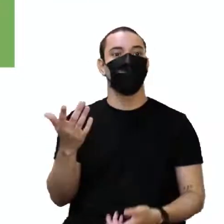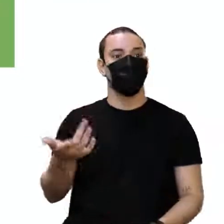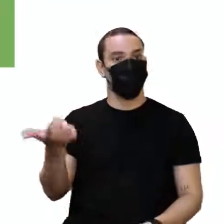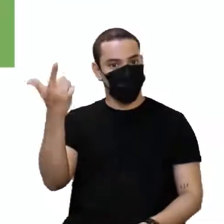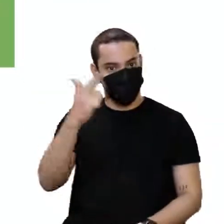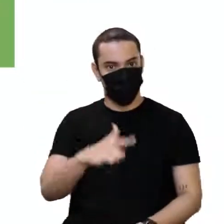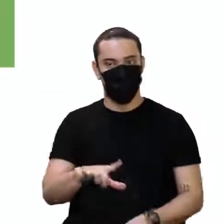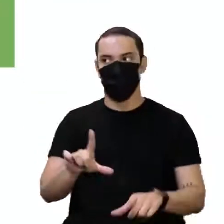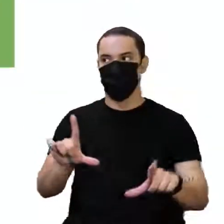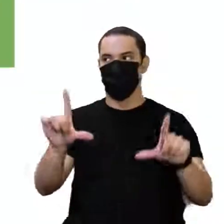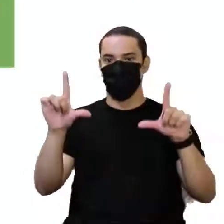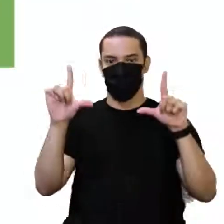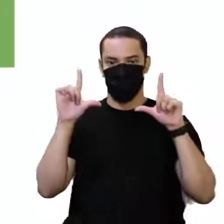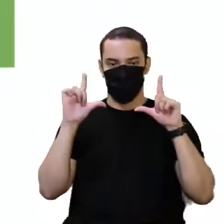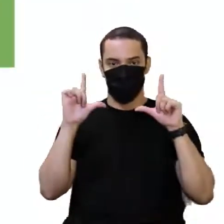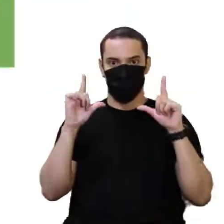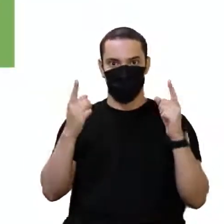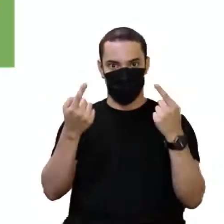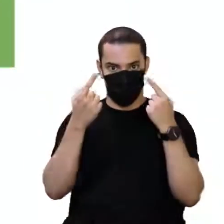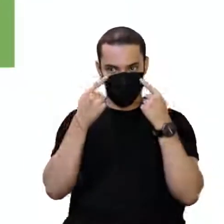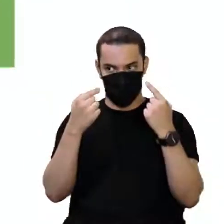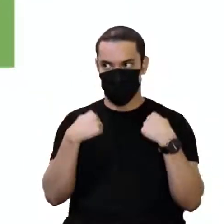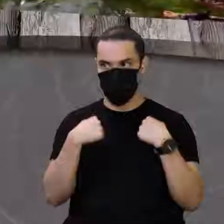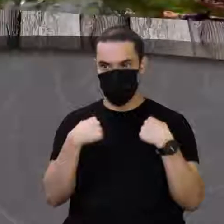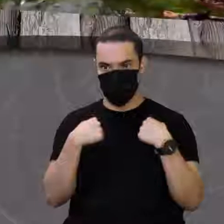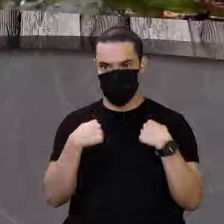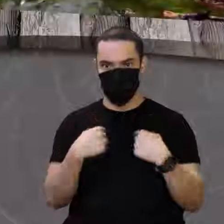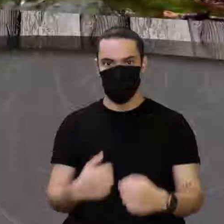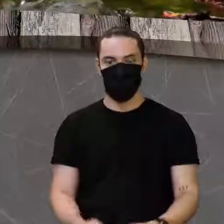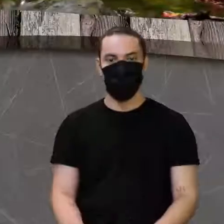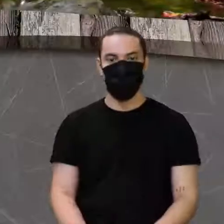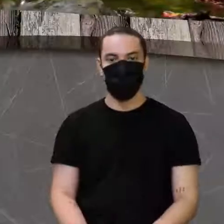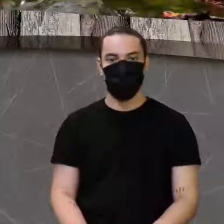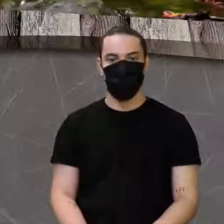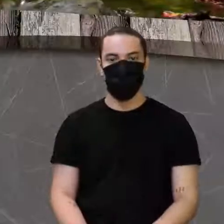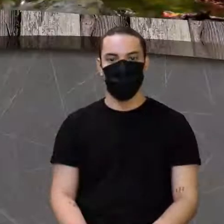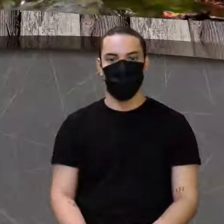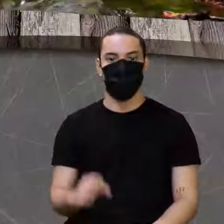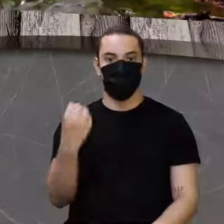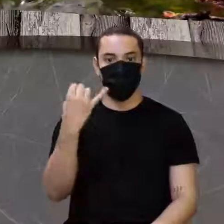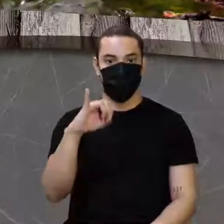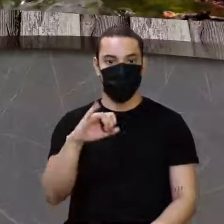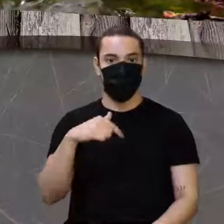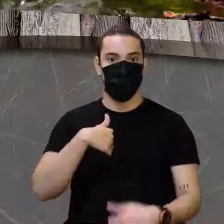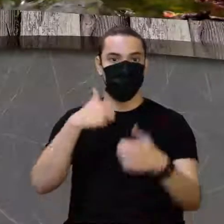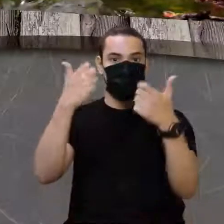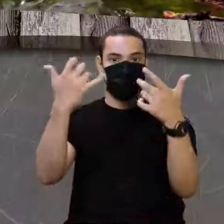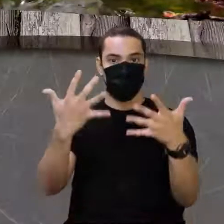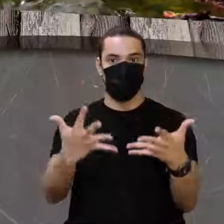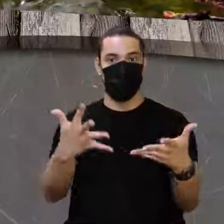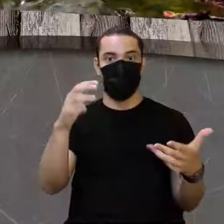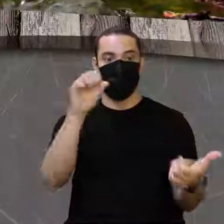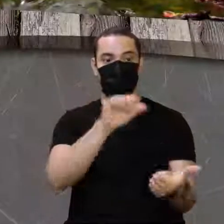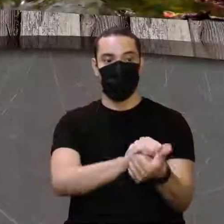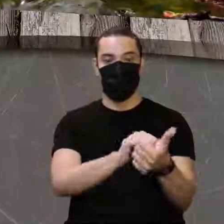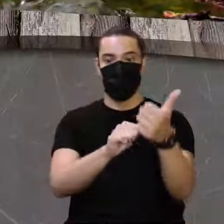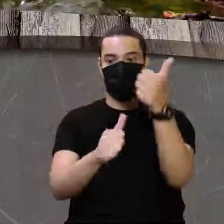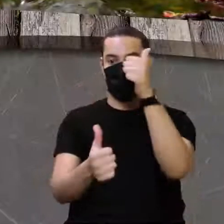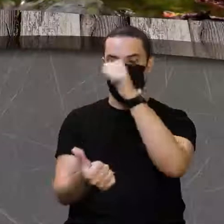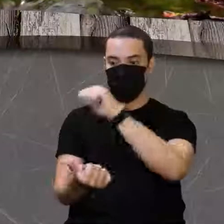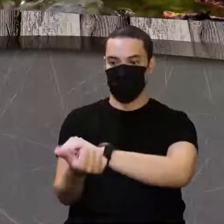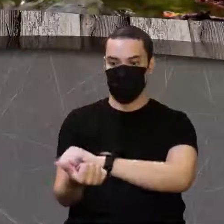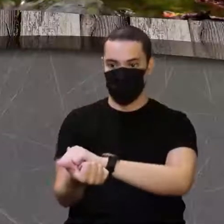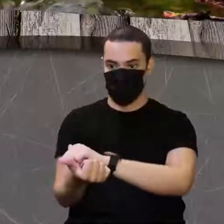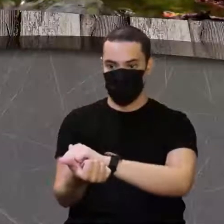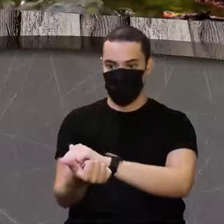novamente. Olha aqui para mim. Quando a gente fala de adaptação,